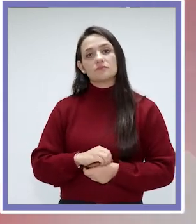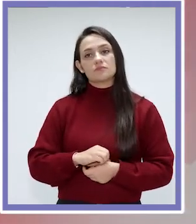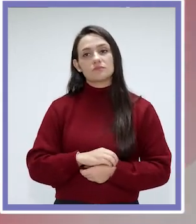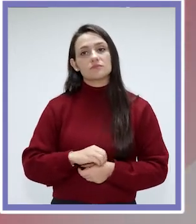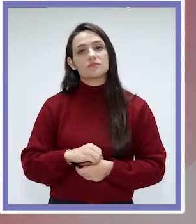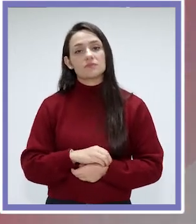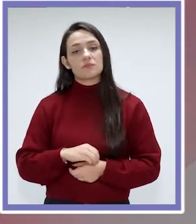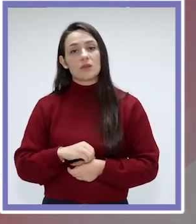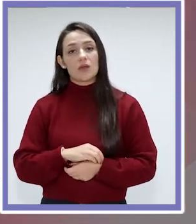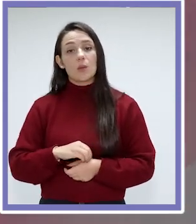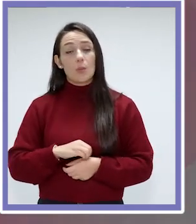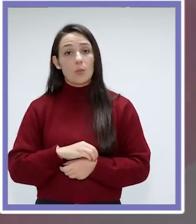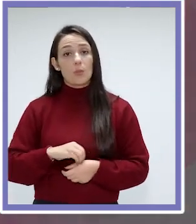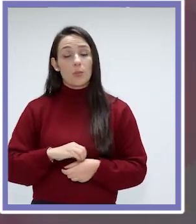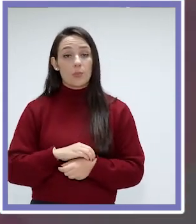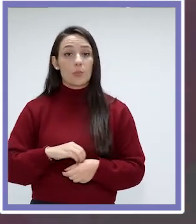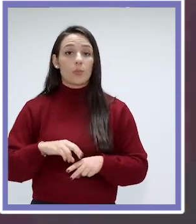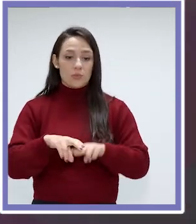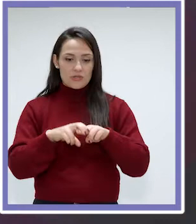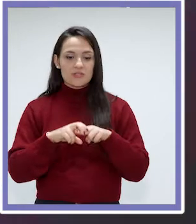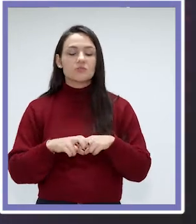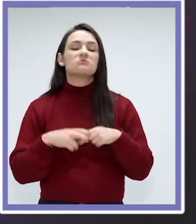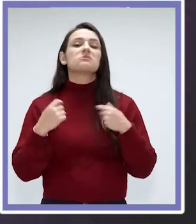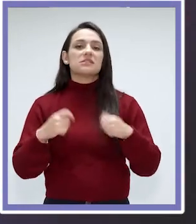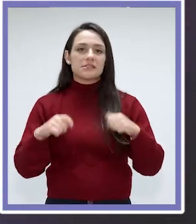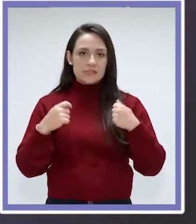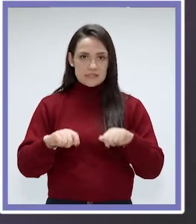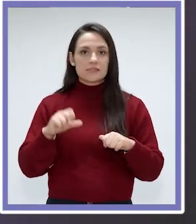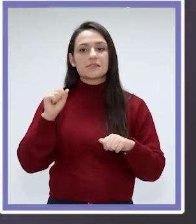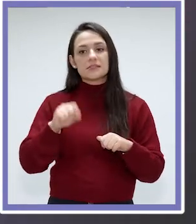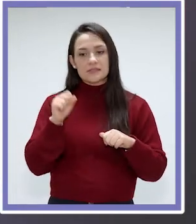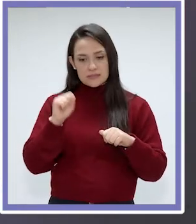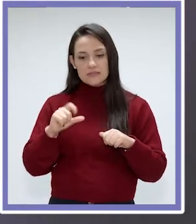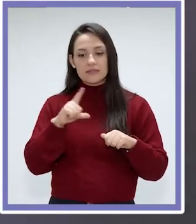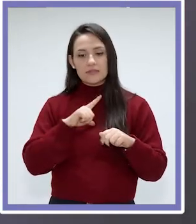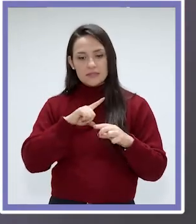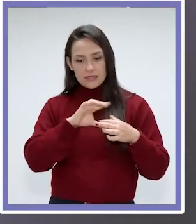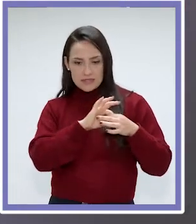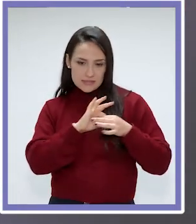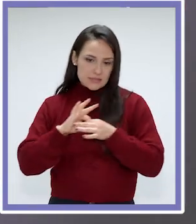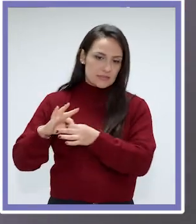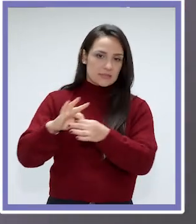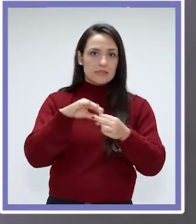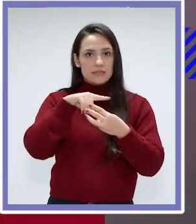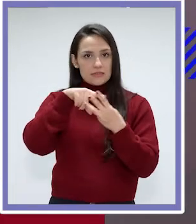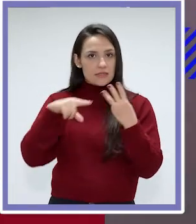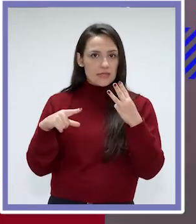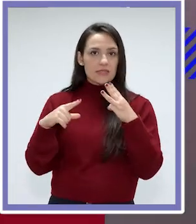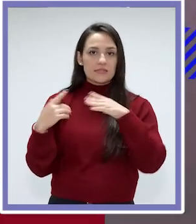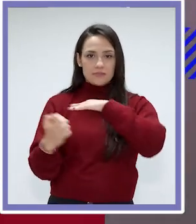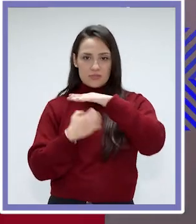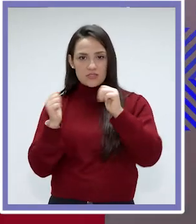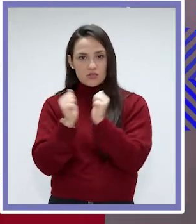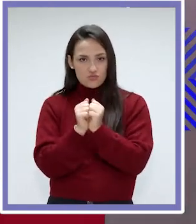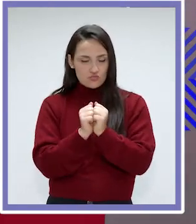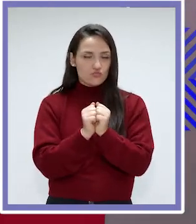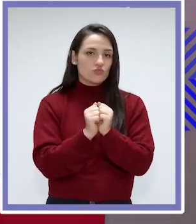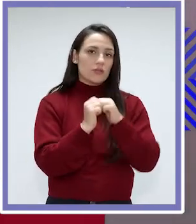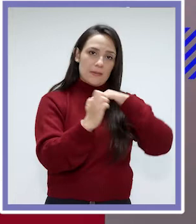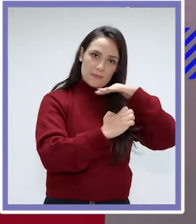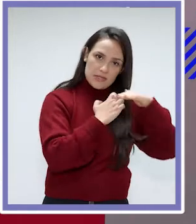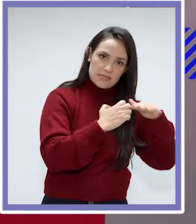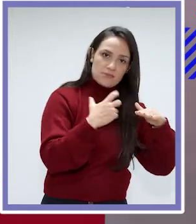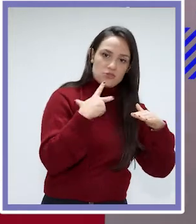que a ideia da gente ter essa tríplice hélice, setor empresarial, governo e universidades, é importante nesse sentido. Por exemplo, fazer um estudo